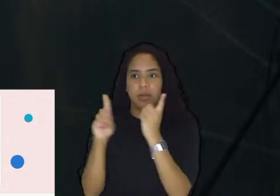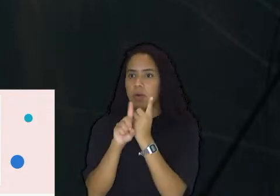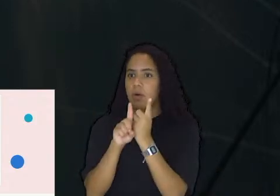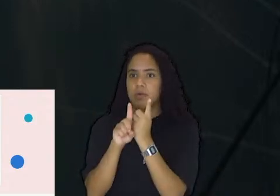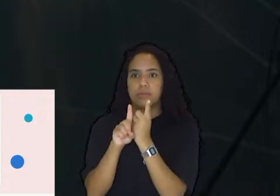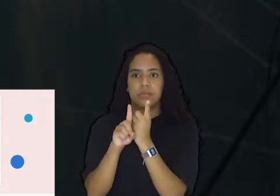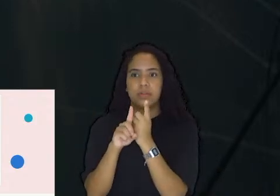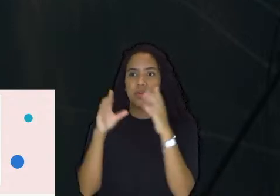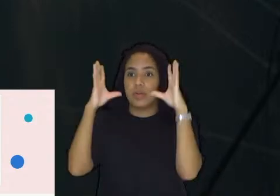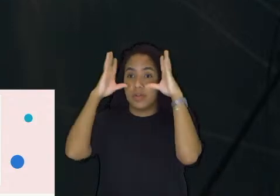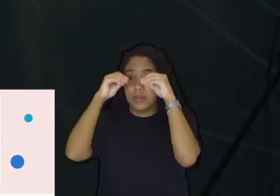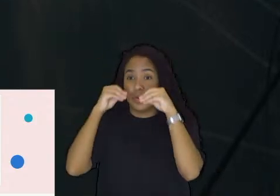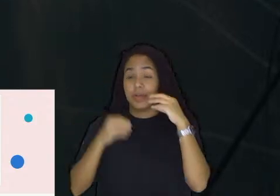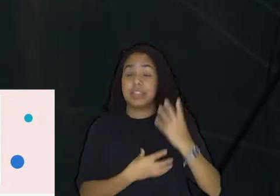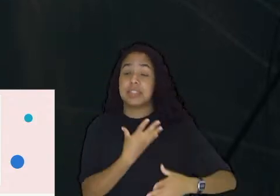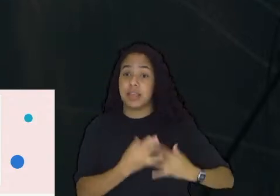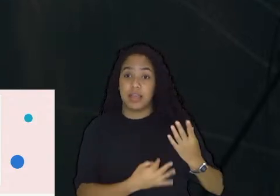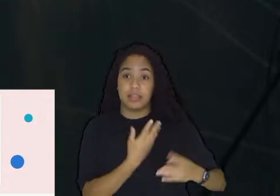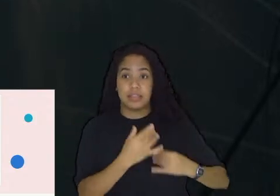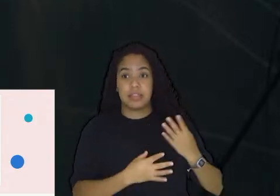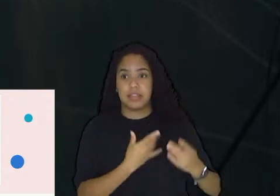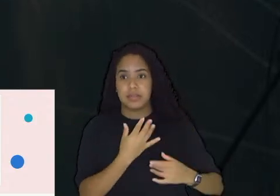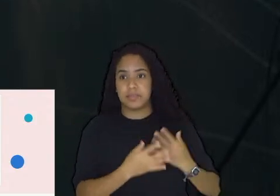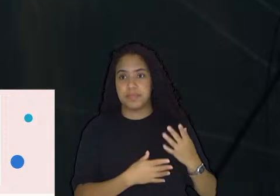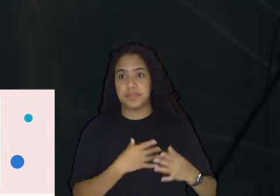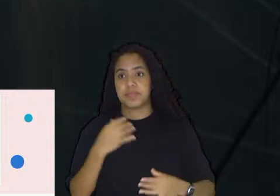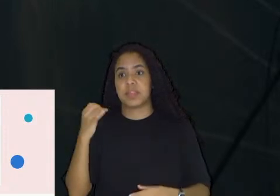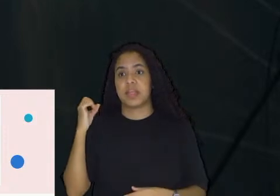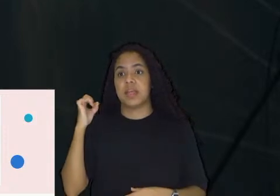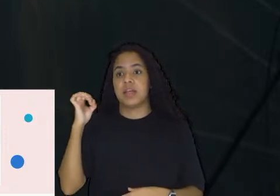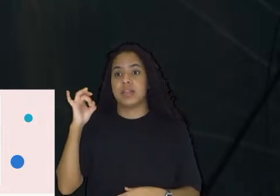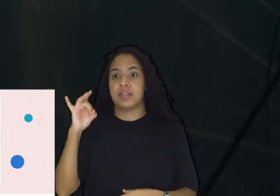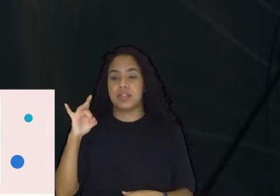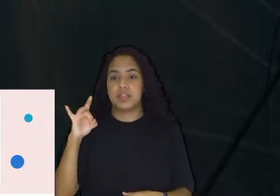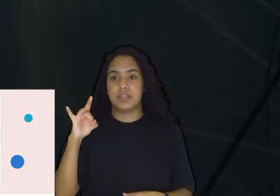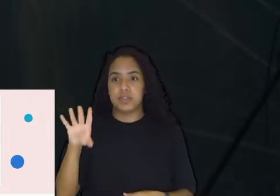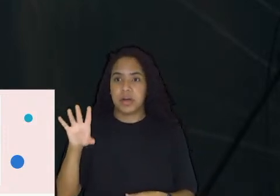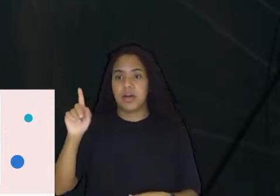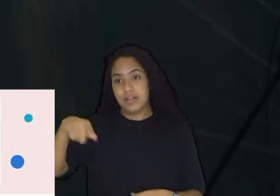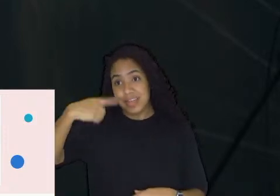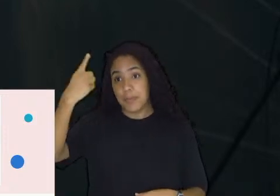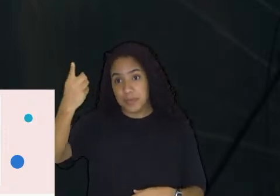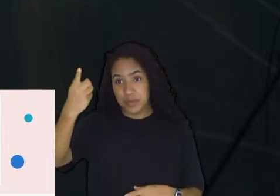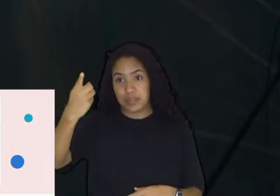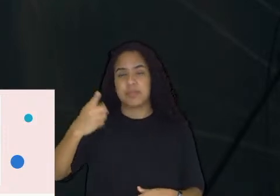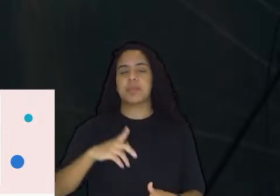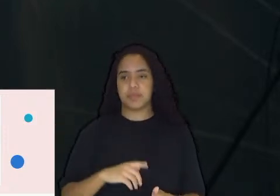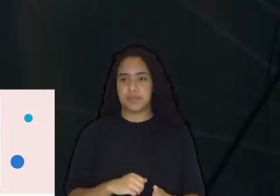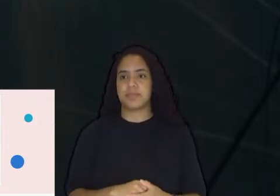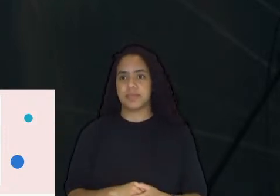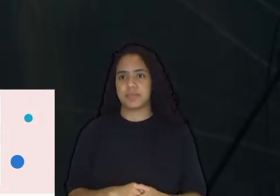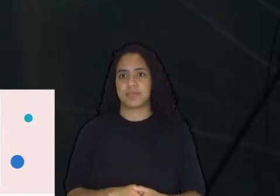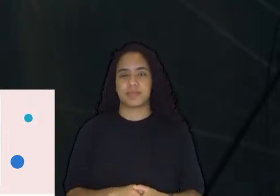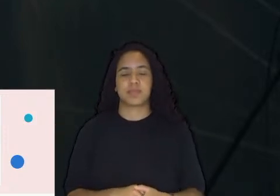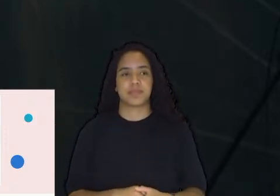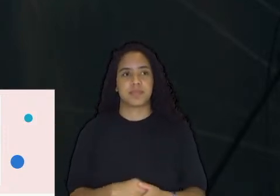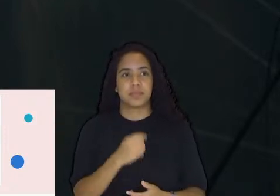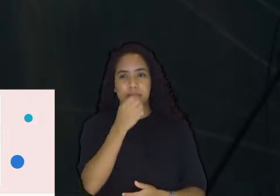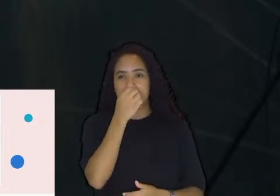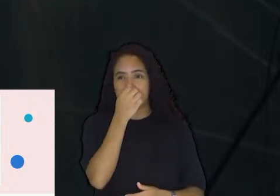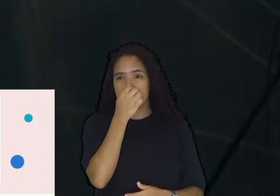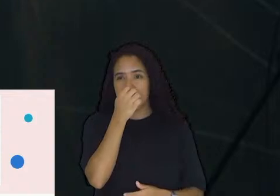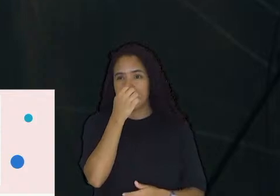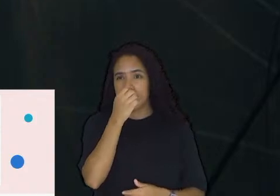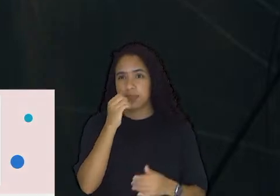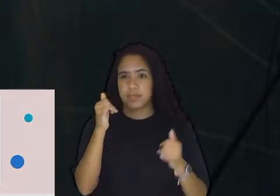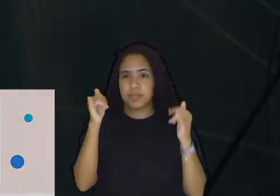adolescentes, já estão abertas. Os acampamentos acontecem no mês de abril e no mês de maio. Quem fizer inscrição agora tem possibilidade de